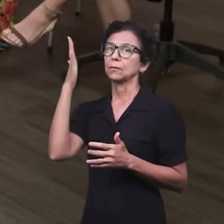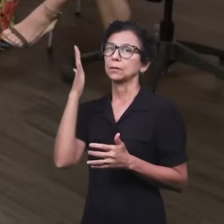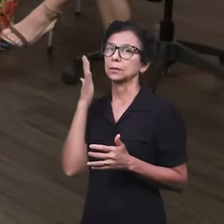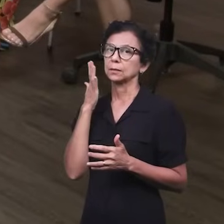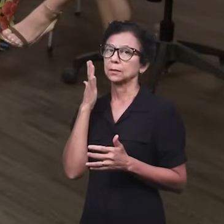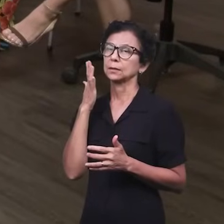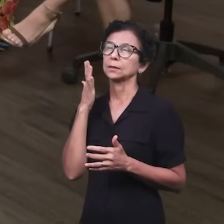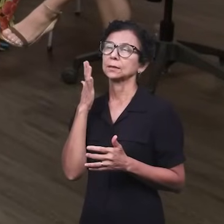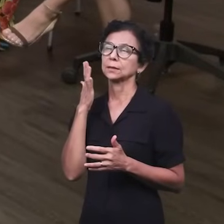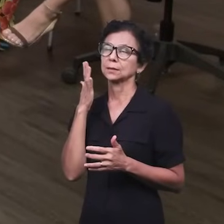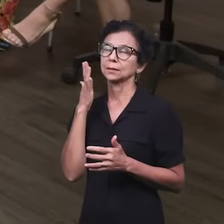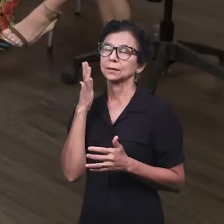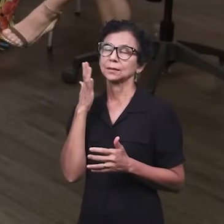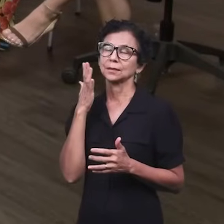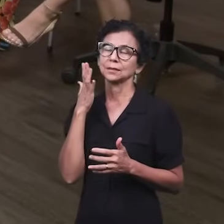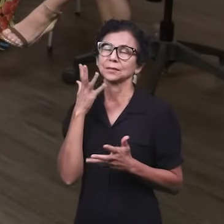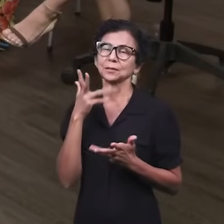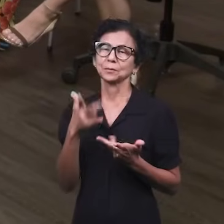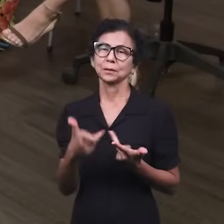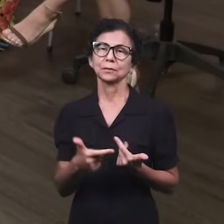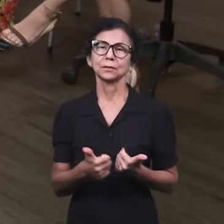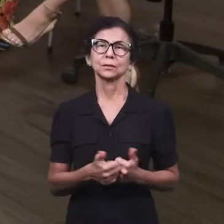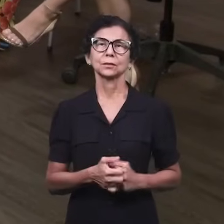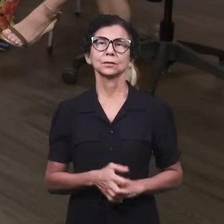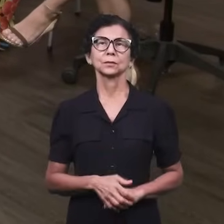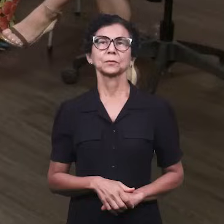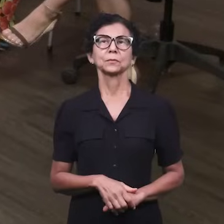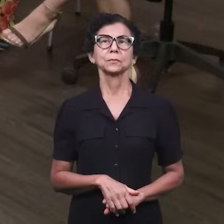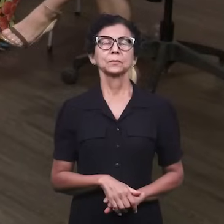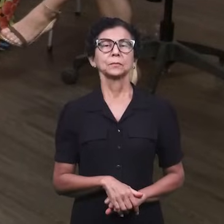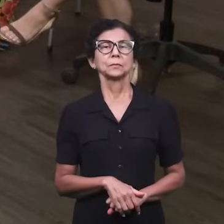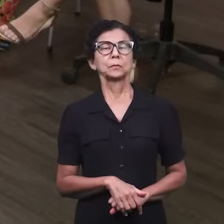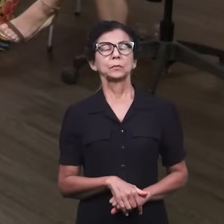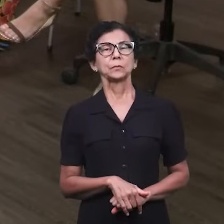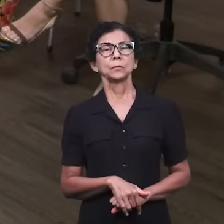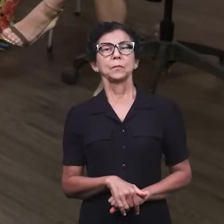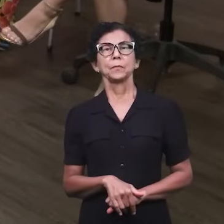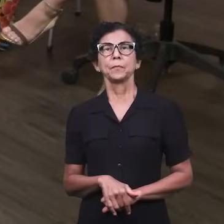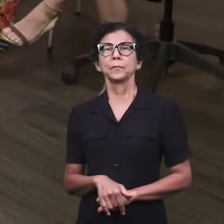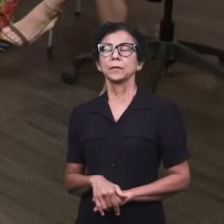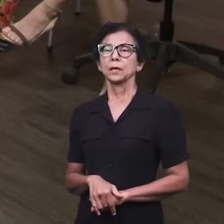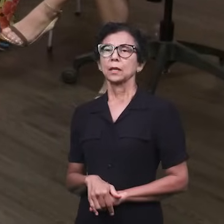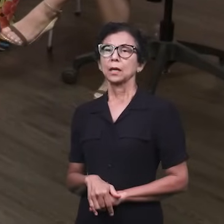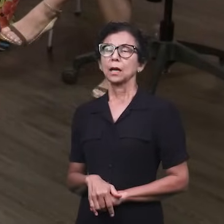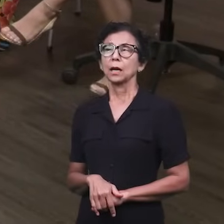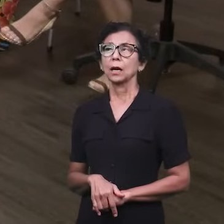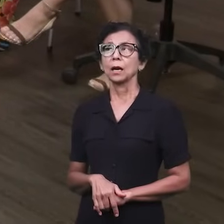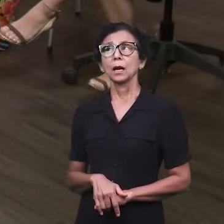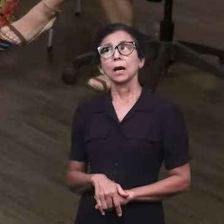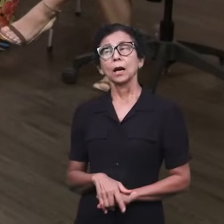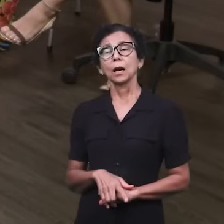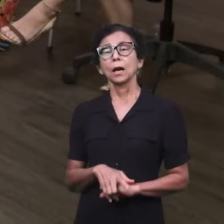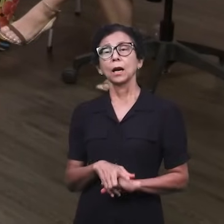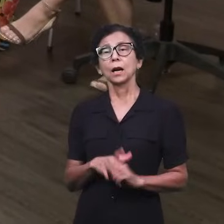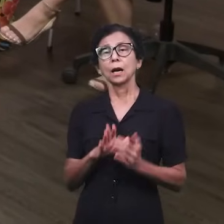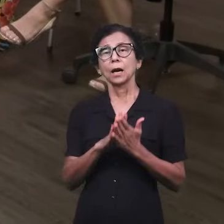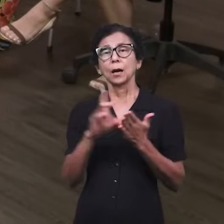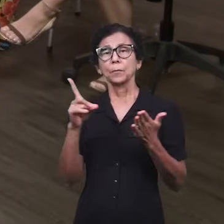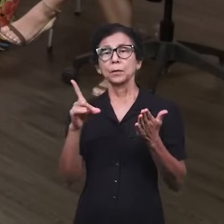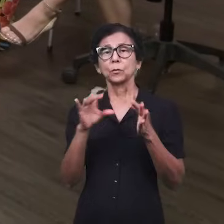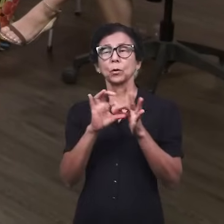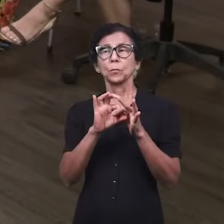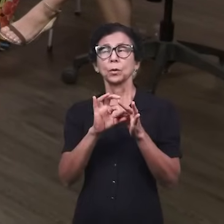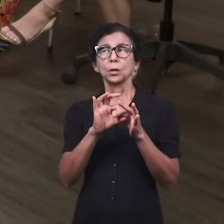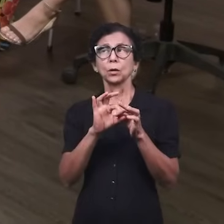Revelação e isso não tem preço isso é glória a Deus então não é se eu posso ou não ler a Bíblia em